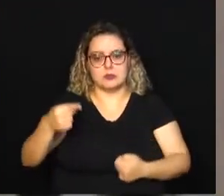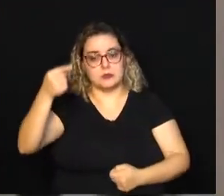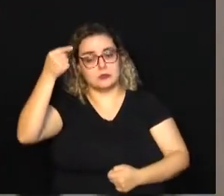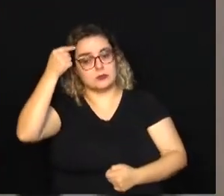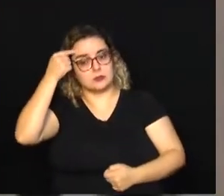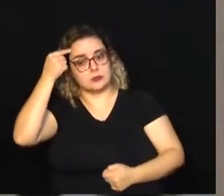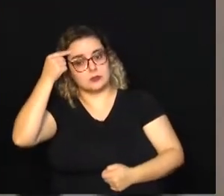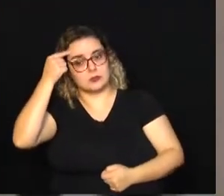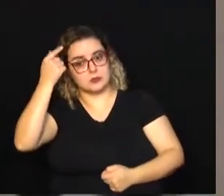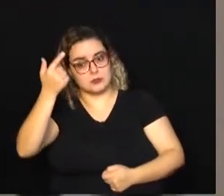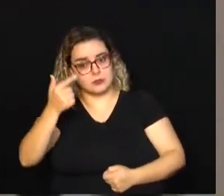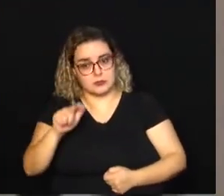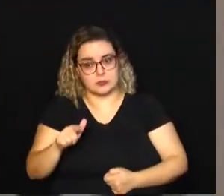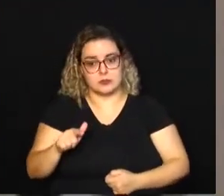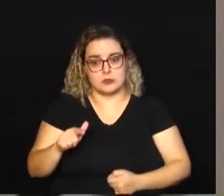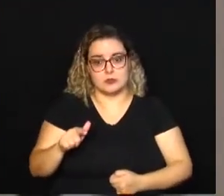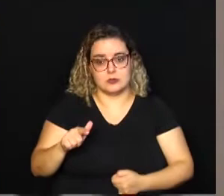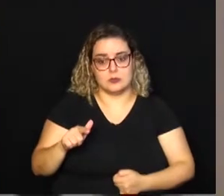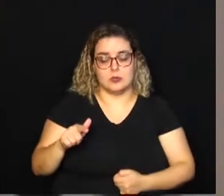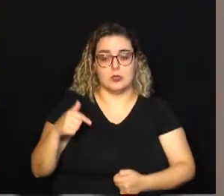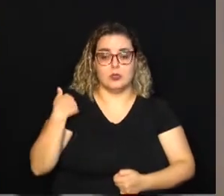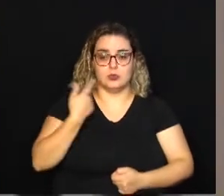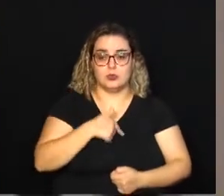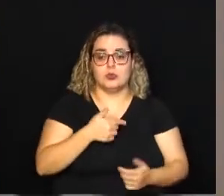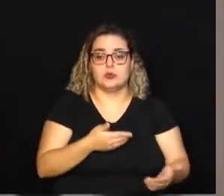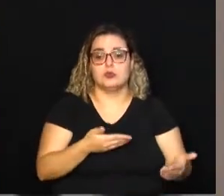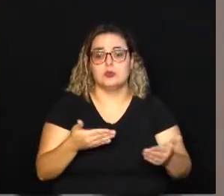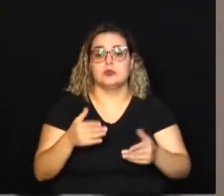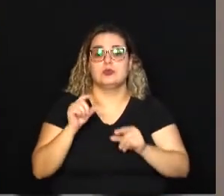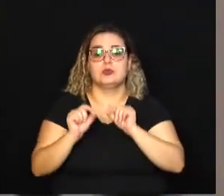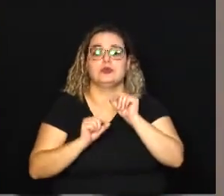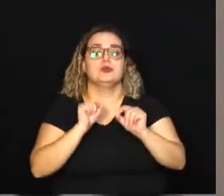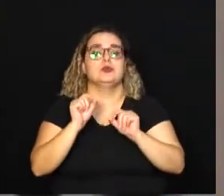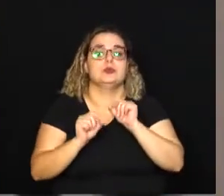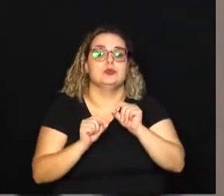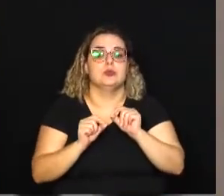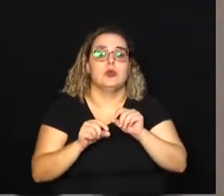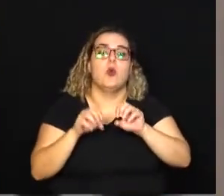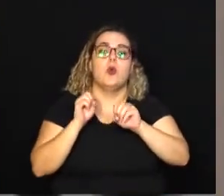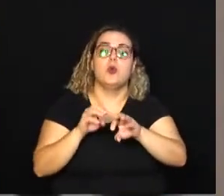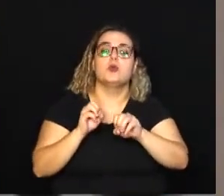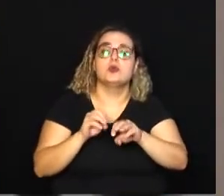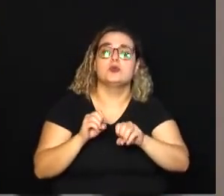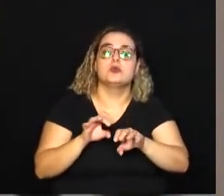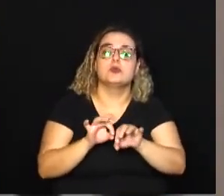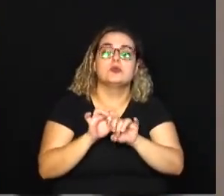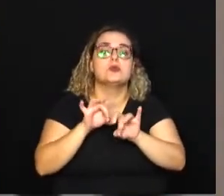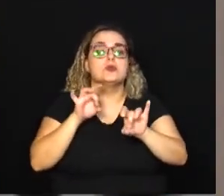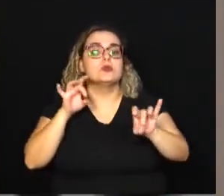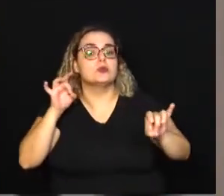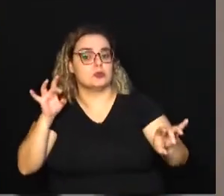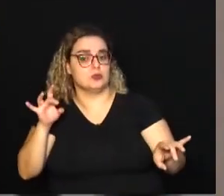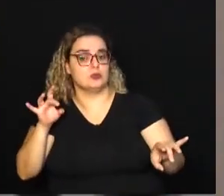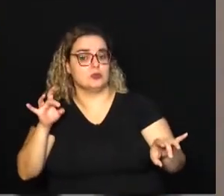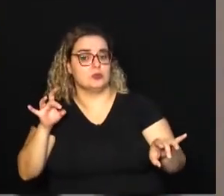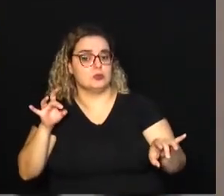que estamos oferecendo como ensino remoto para os nossos